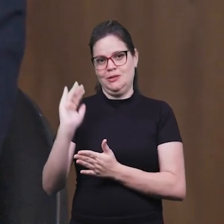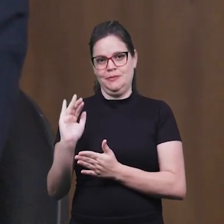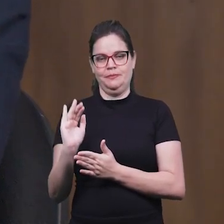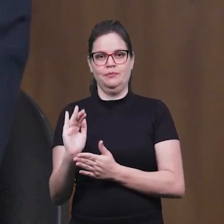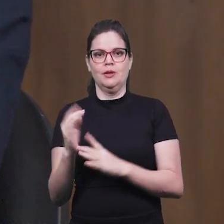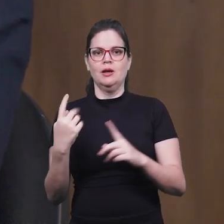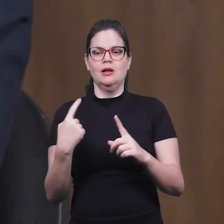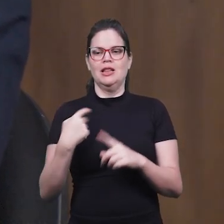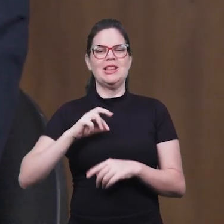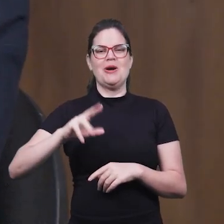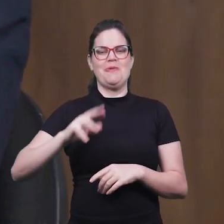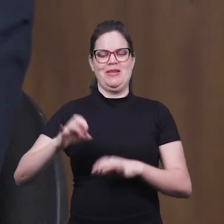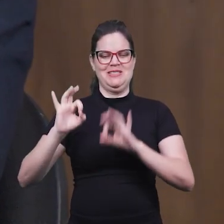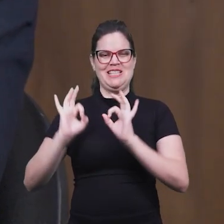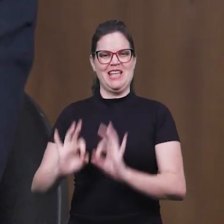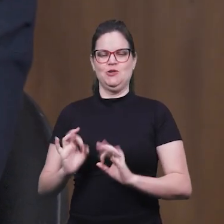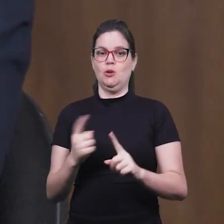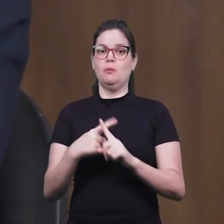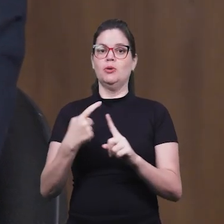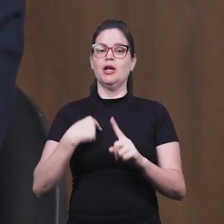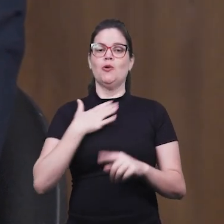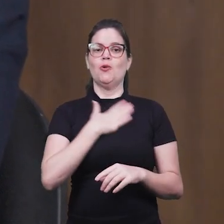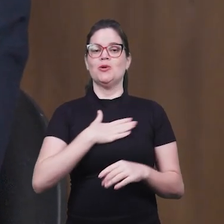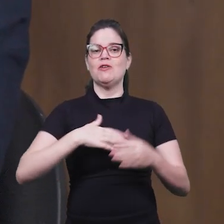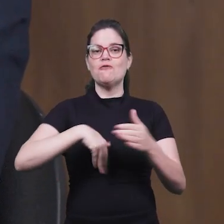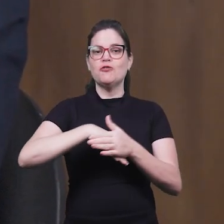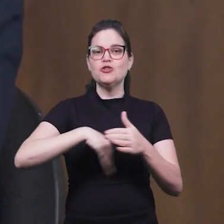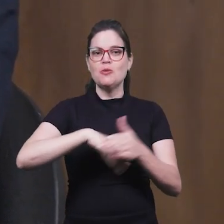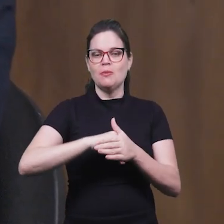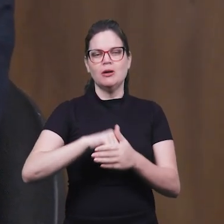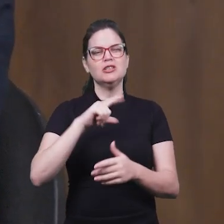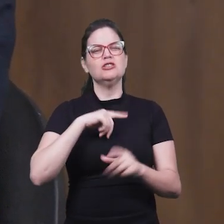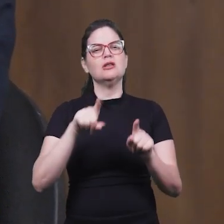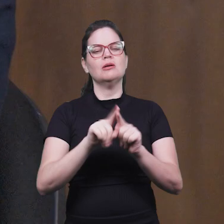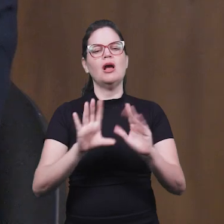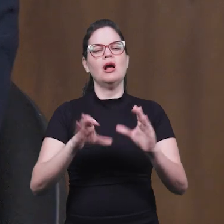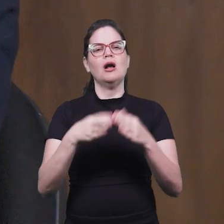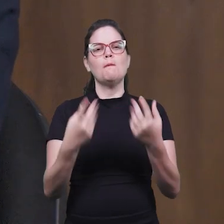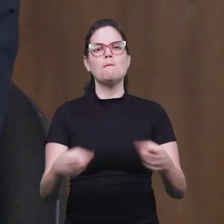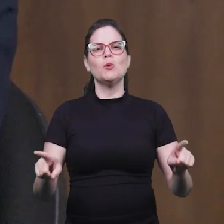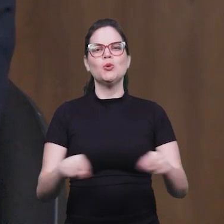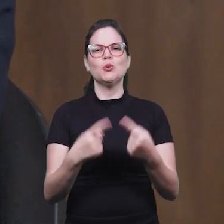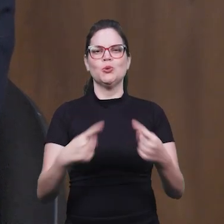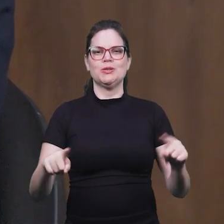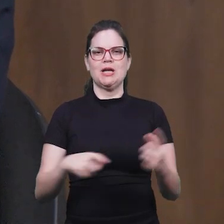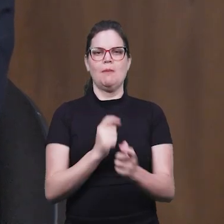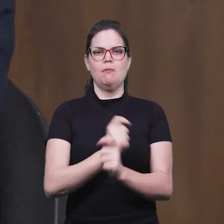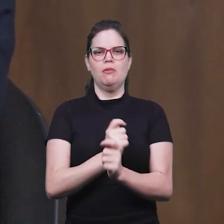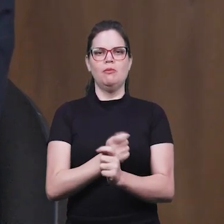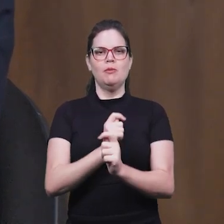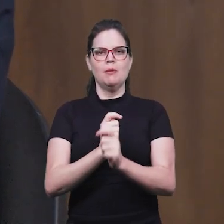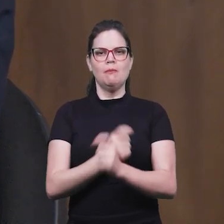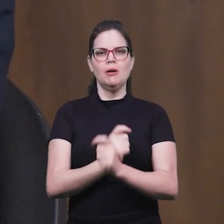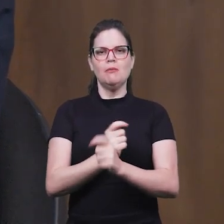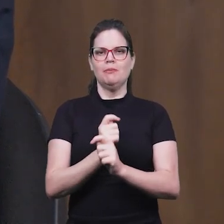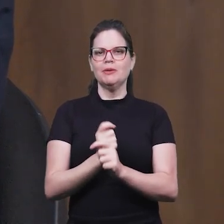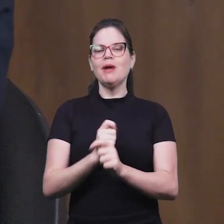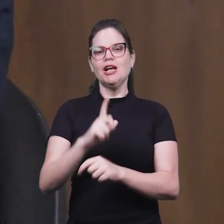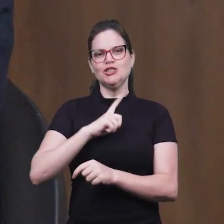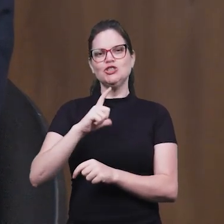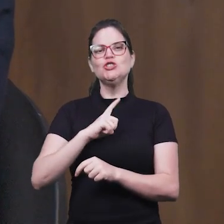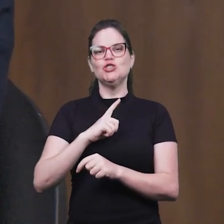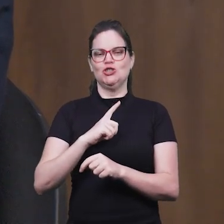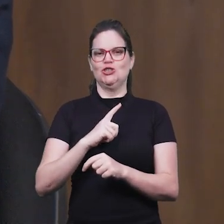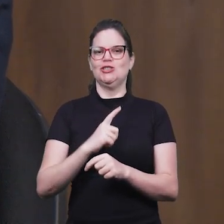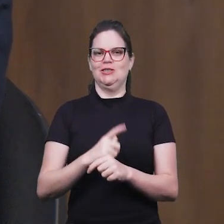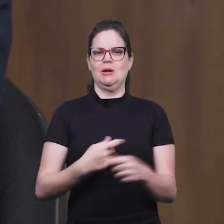e participei de uma banda naquela época tinha, por isso que ela mestre agora de Roberto Carlos, eu participava de uma banda de jovem guarda. Uma banda,